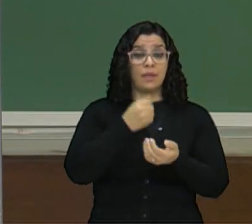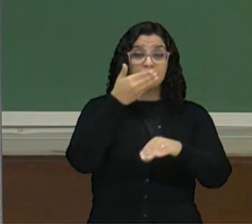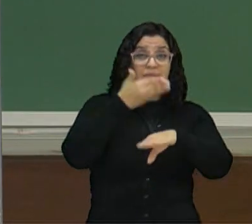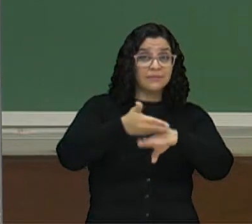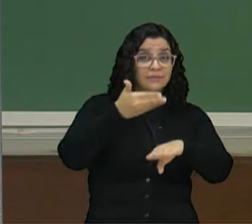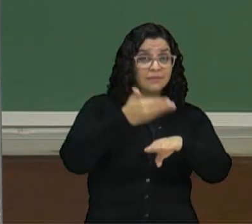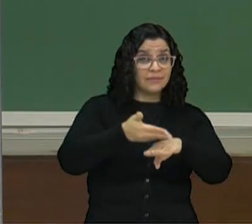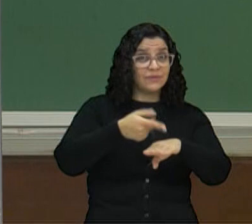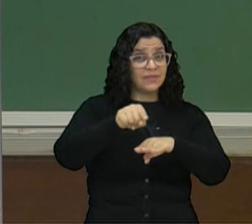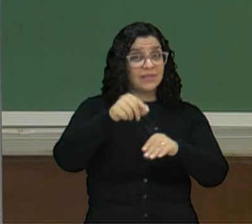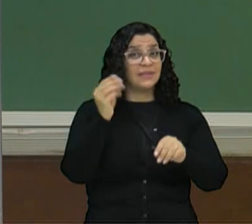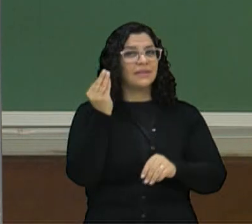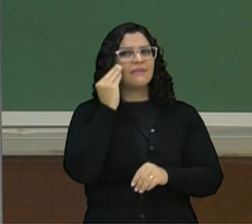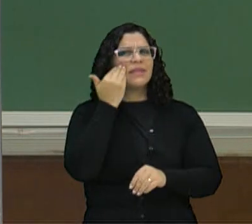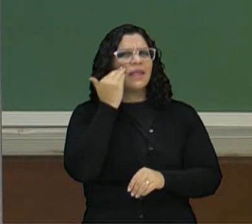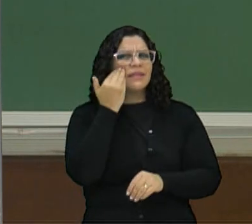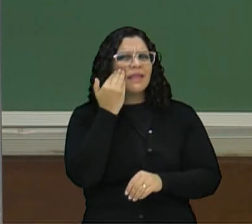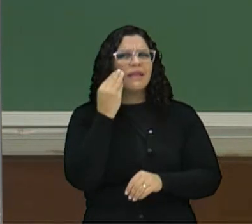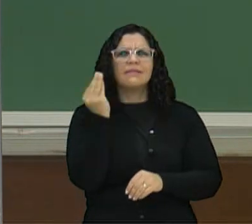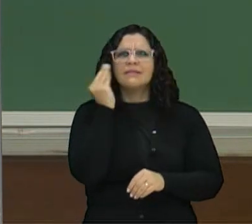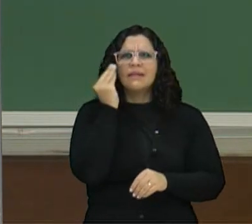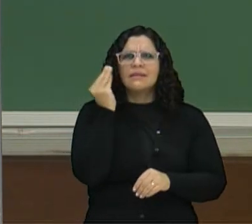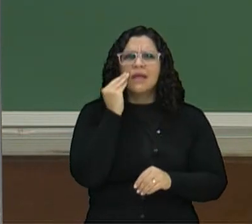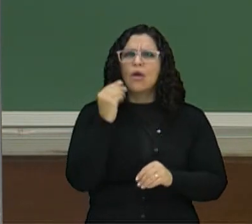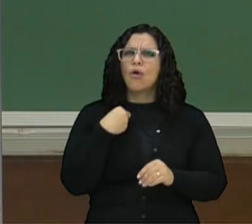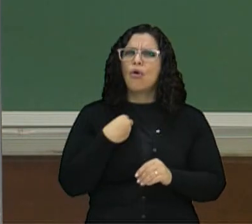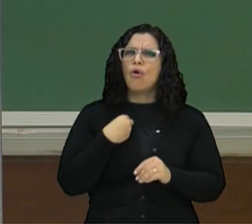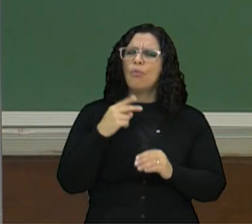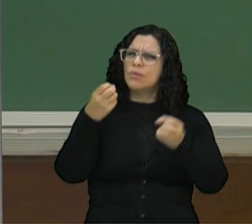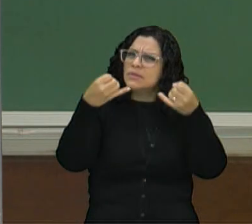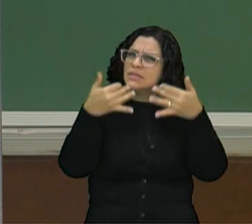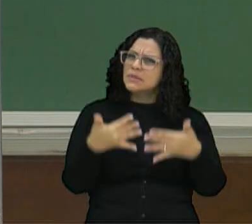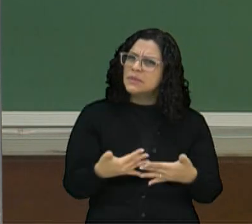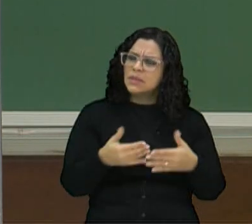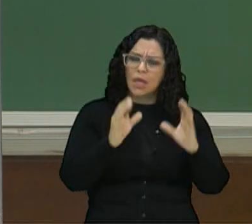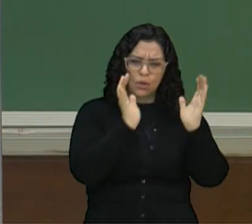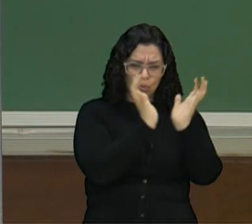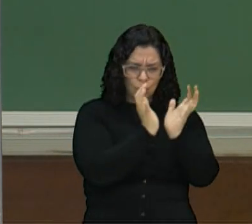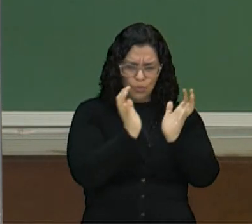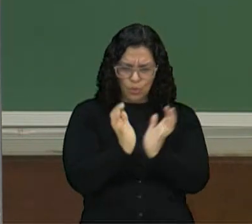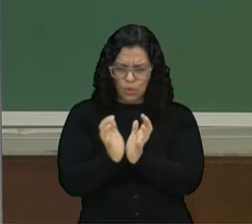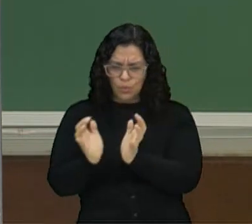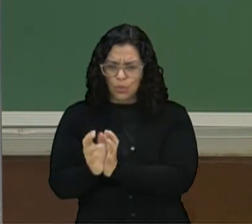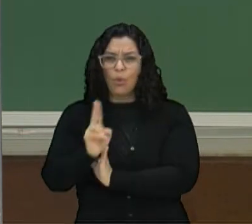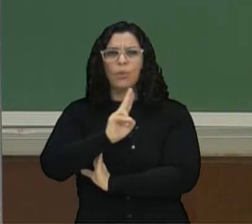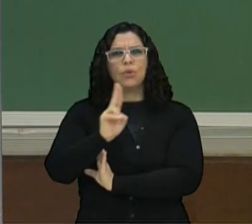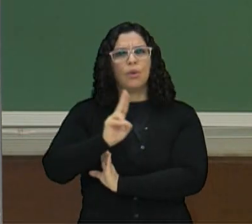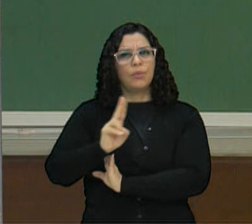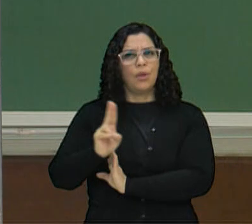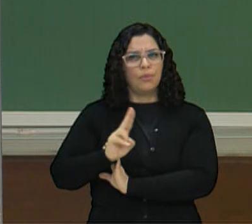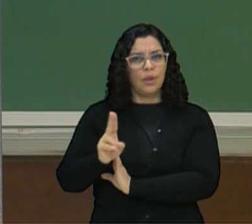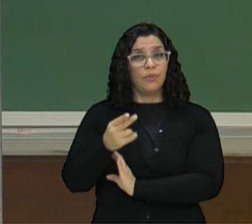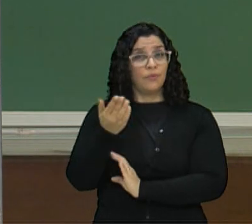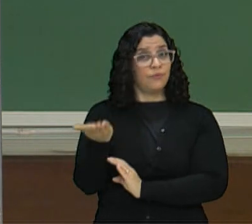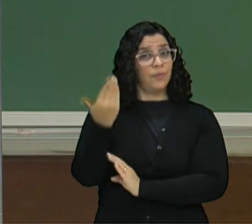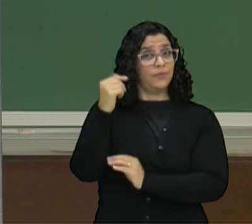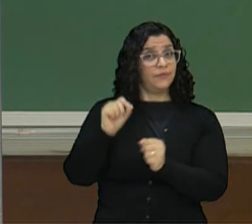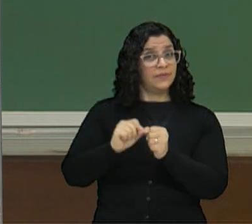gente ver se vocês conseguiram entender toda essa história de classificar os seres vivos, de dar nome para os seres vivos. Vamos